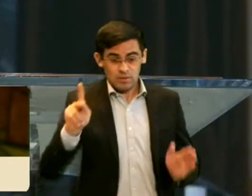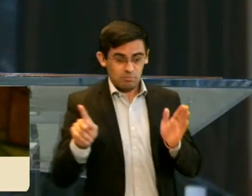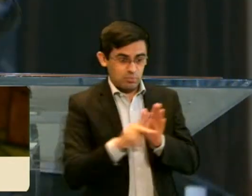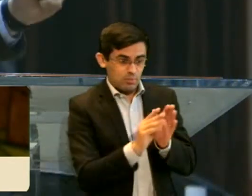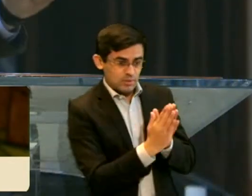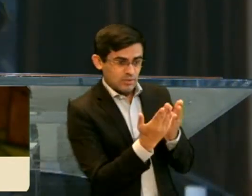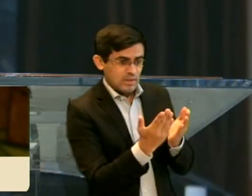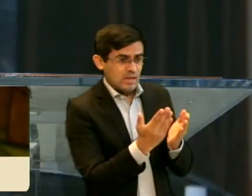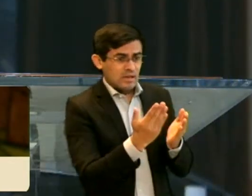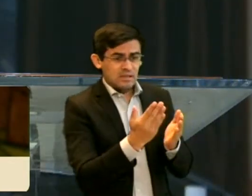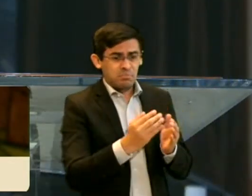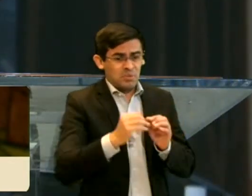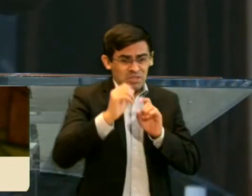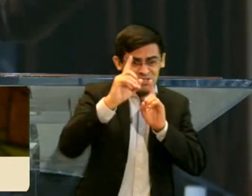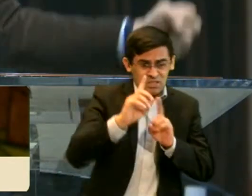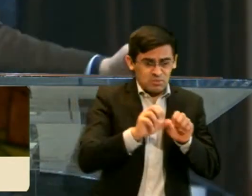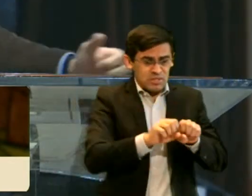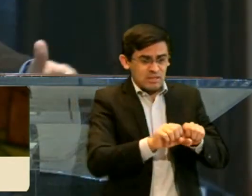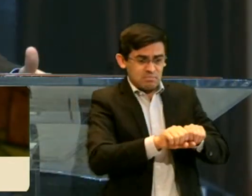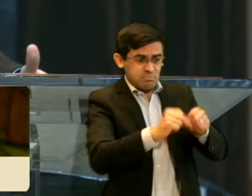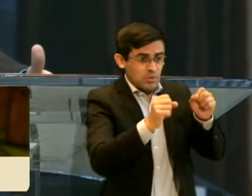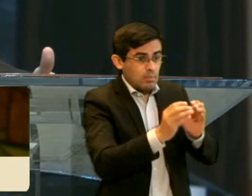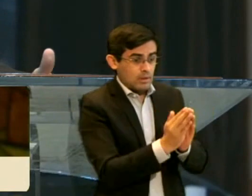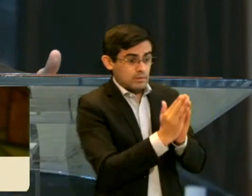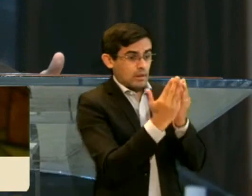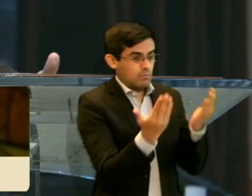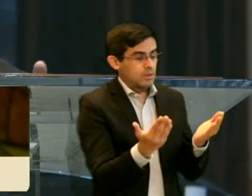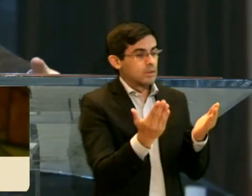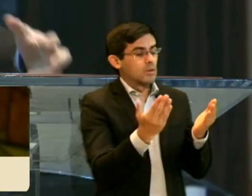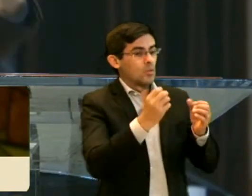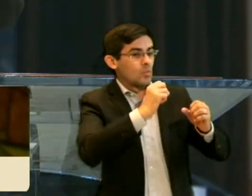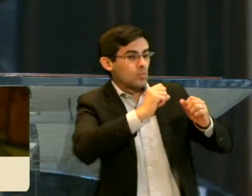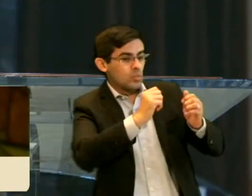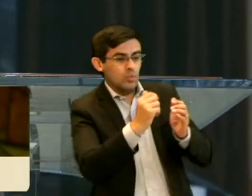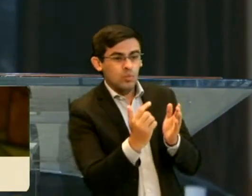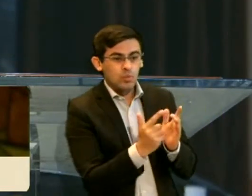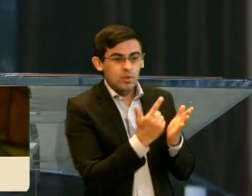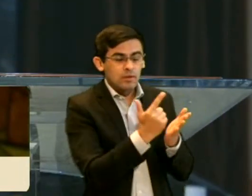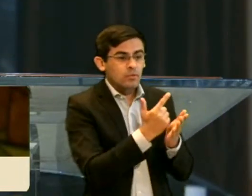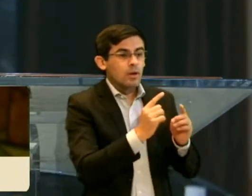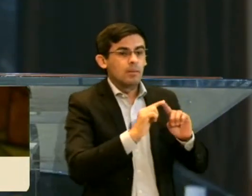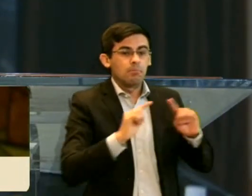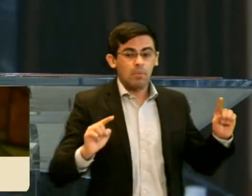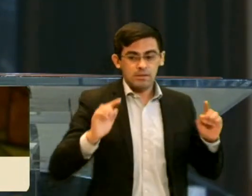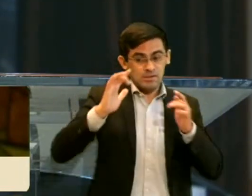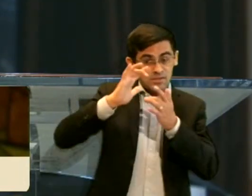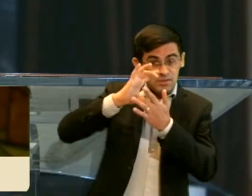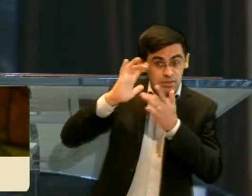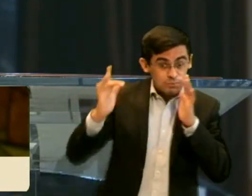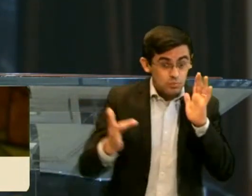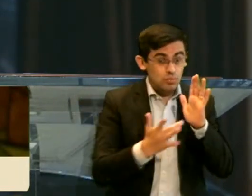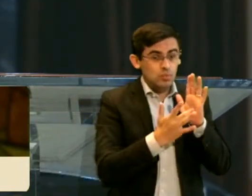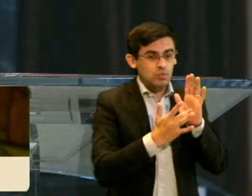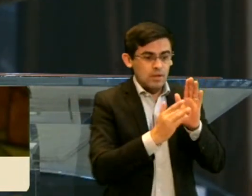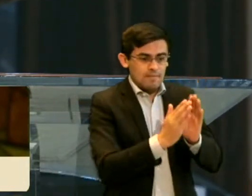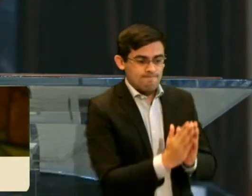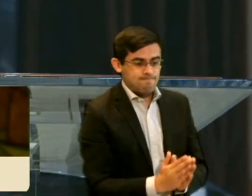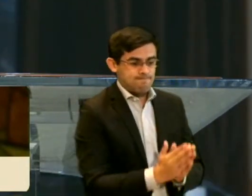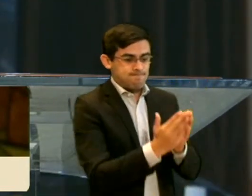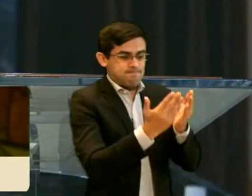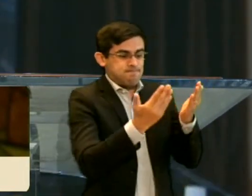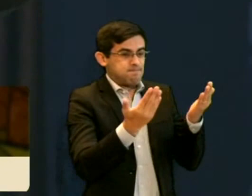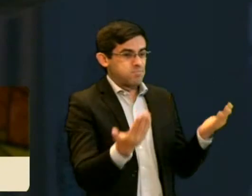ninguém é digno de abrir e romper os selos. E aí Jesus, ele abre o